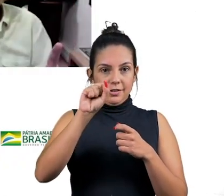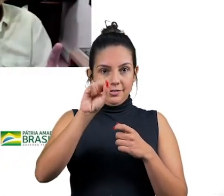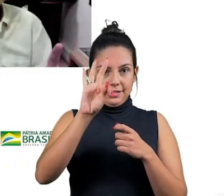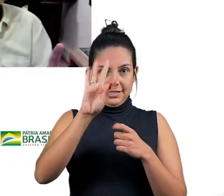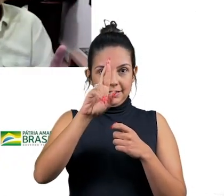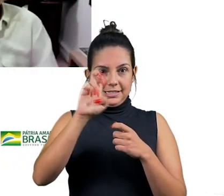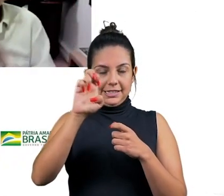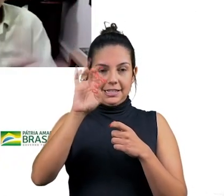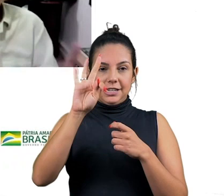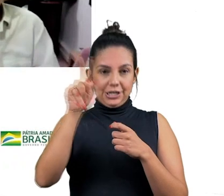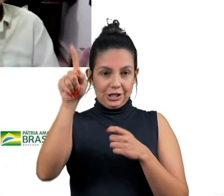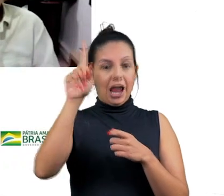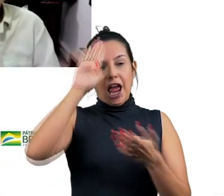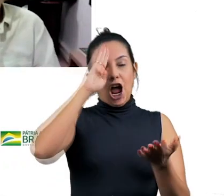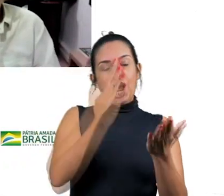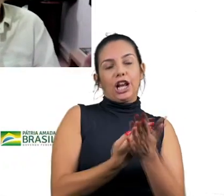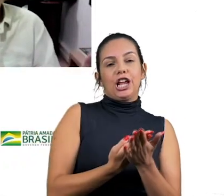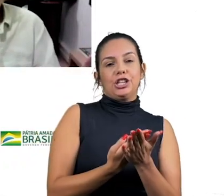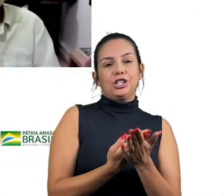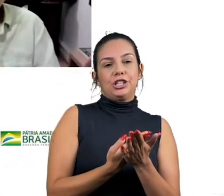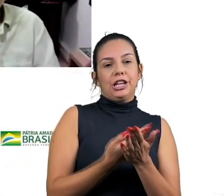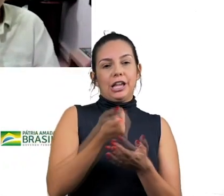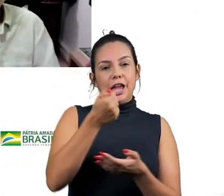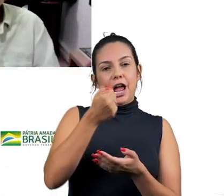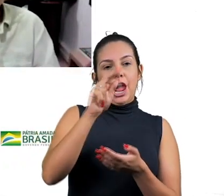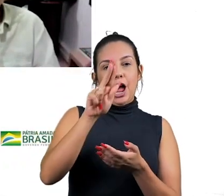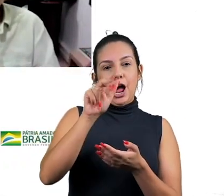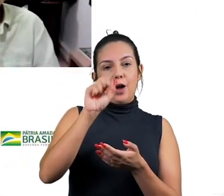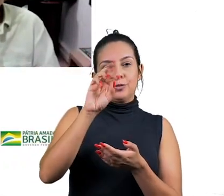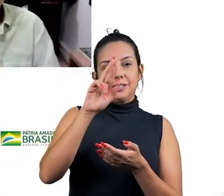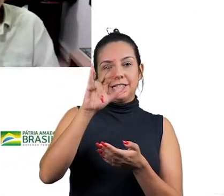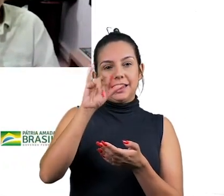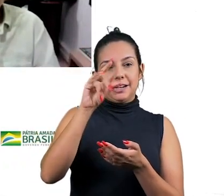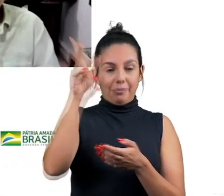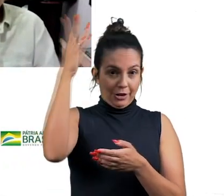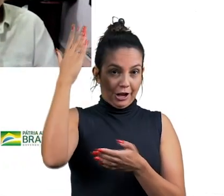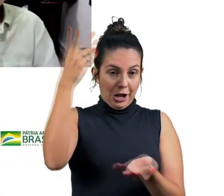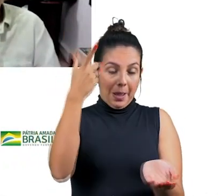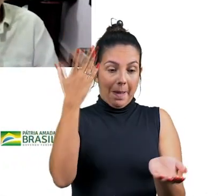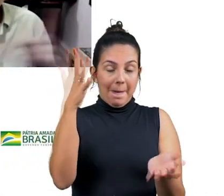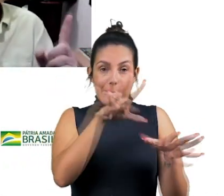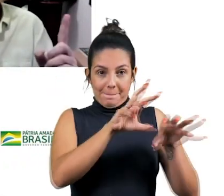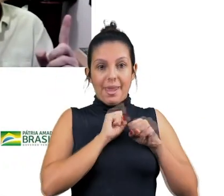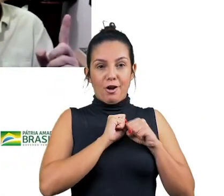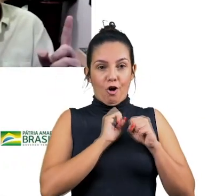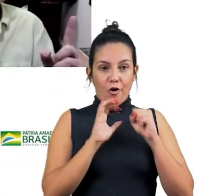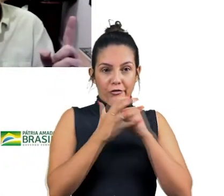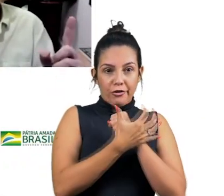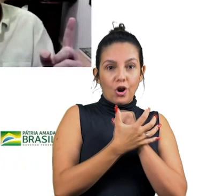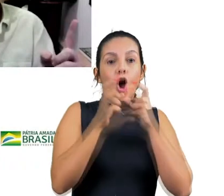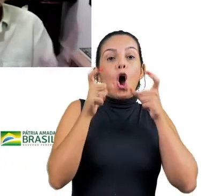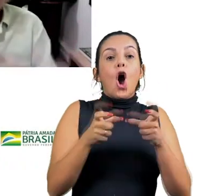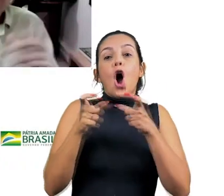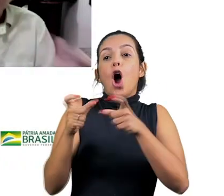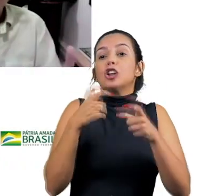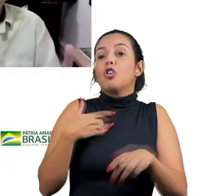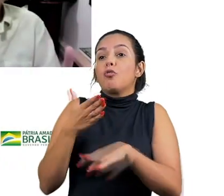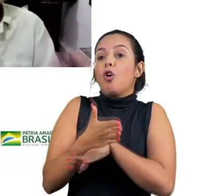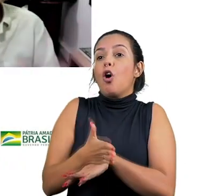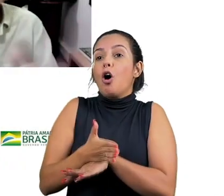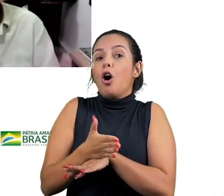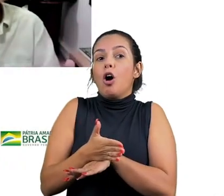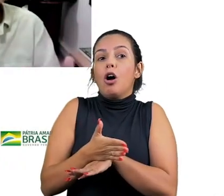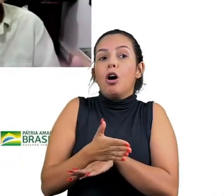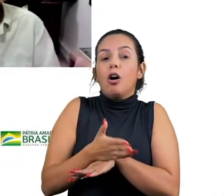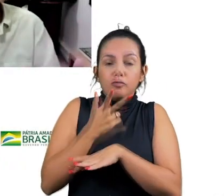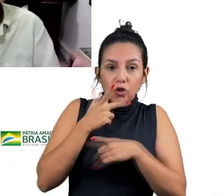da austeridade, de repente testaram positivo do vírus, diz assim, aonde é que eu posso ir? Bom,